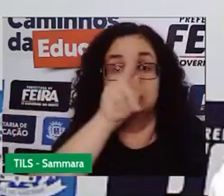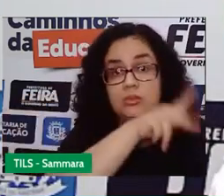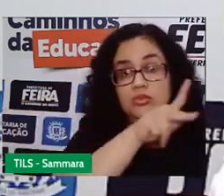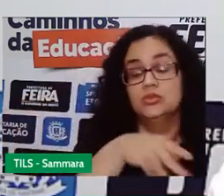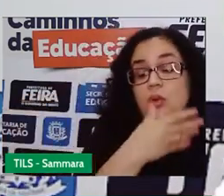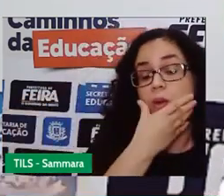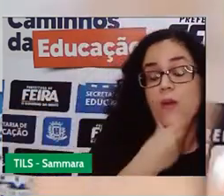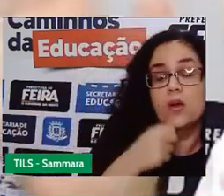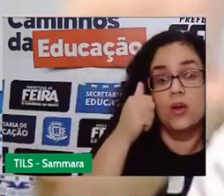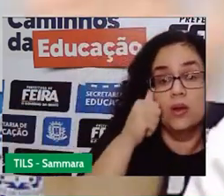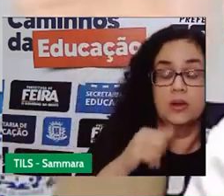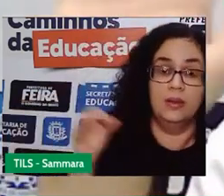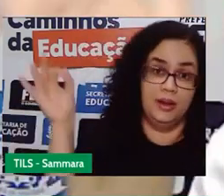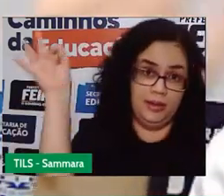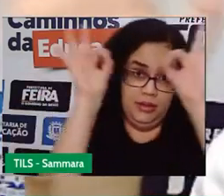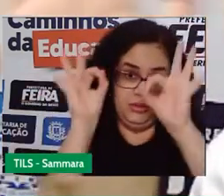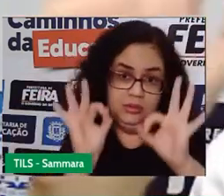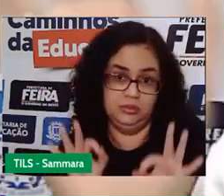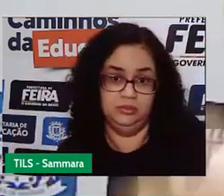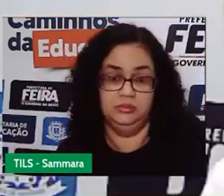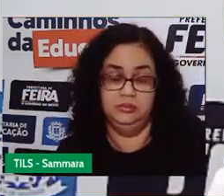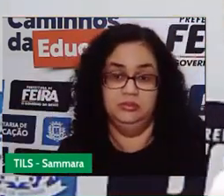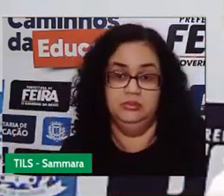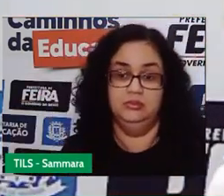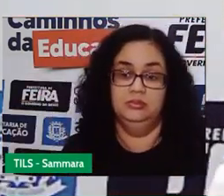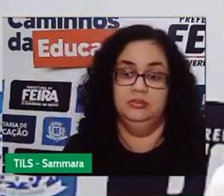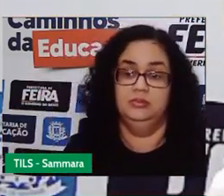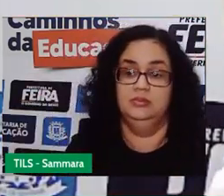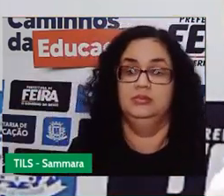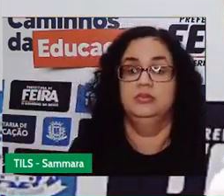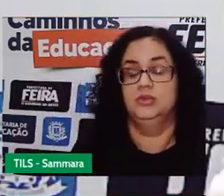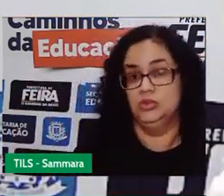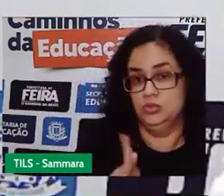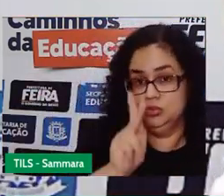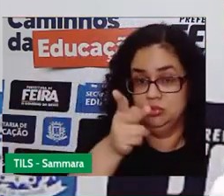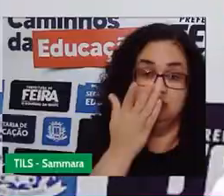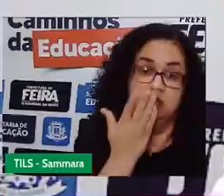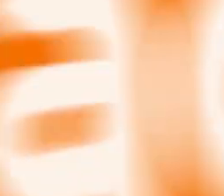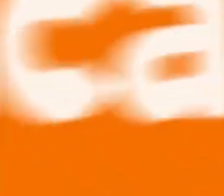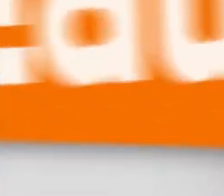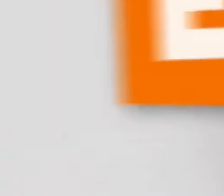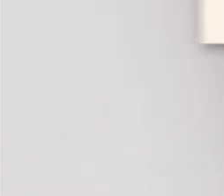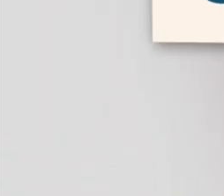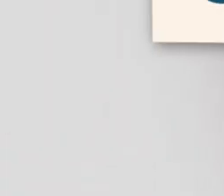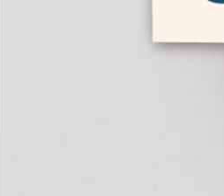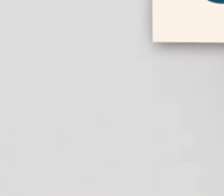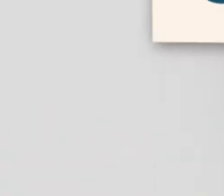gente se encontra. Até a nossa próxima videoaula. Tchau, turma!